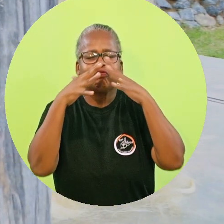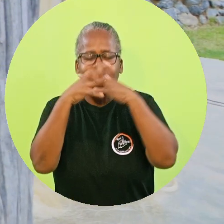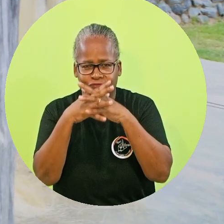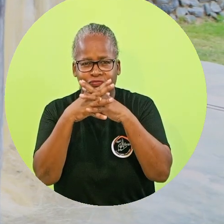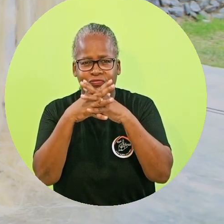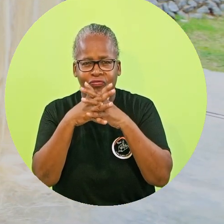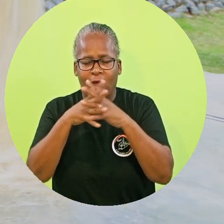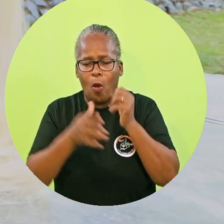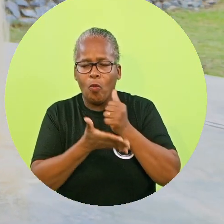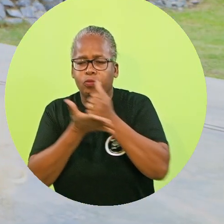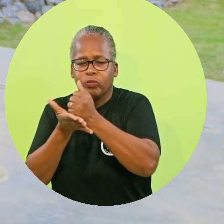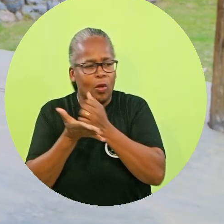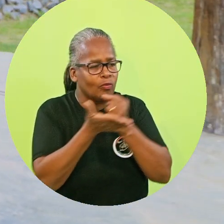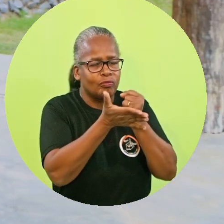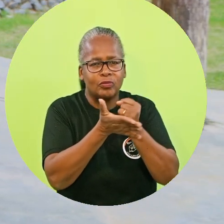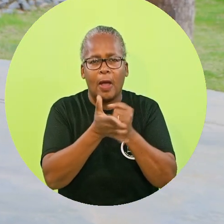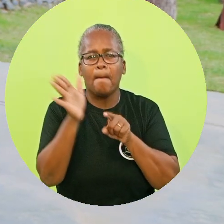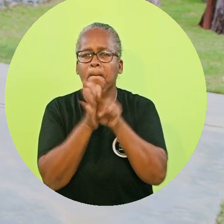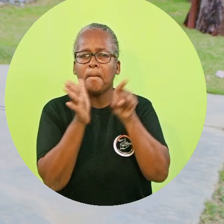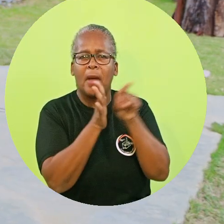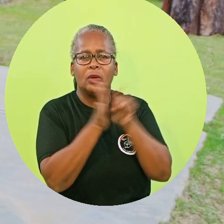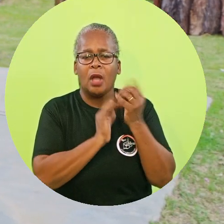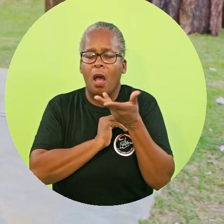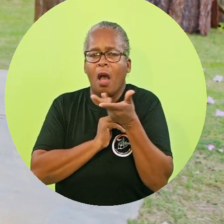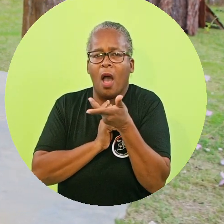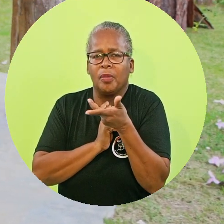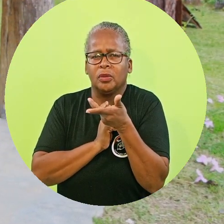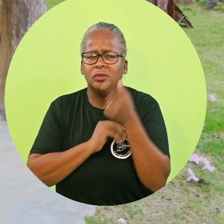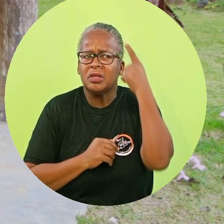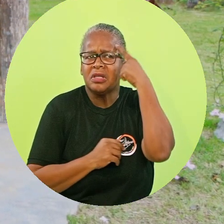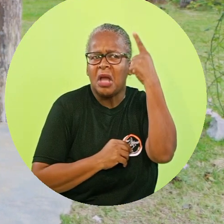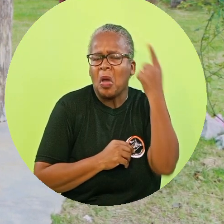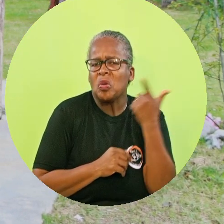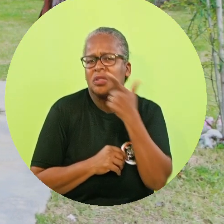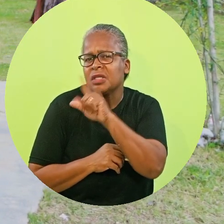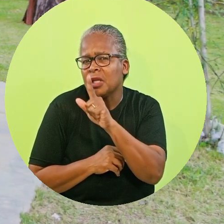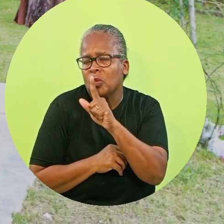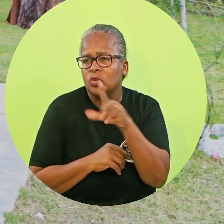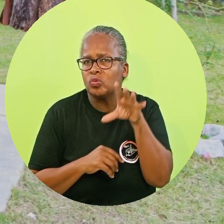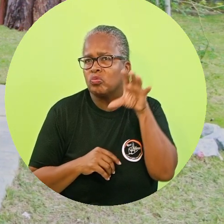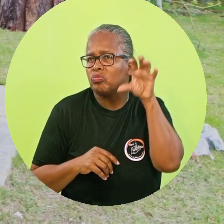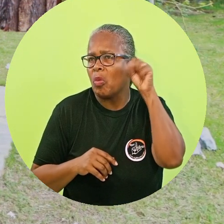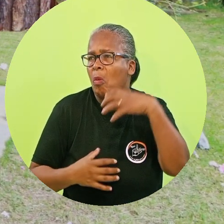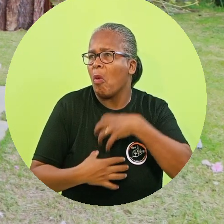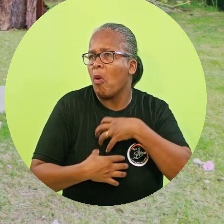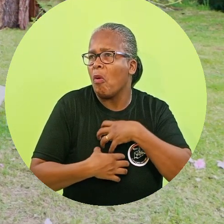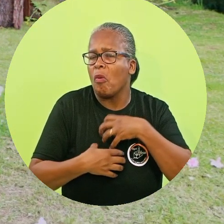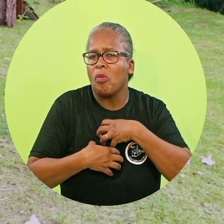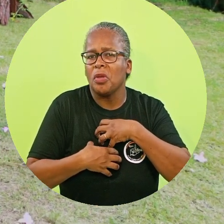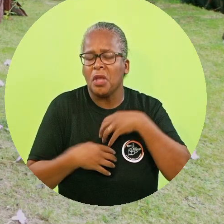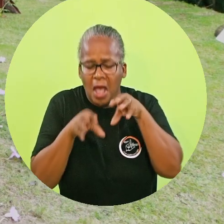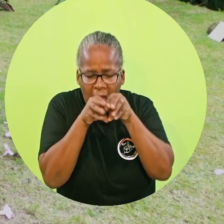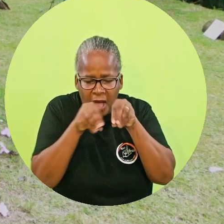outra, enquanto sussurram perguntas urgentes. Será que ainda conseguimos ouvir a terra antes que seus fios se